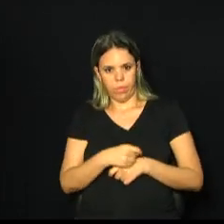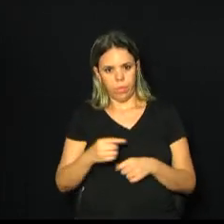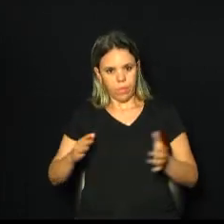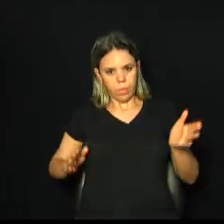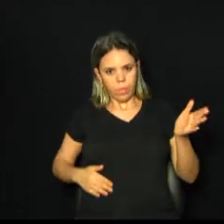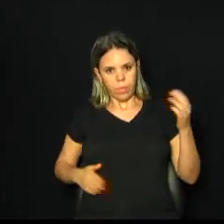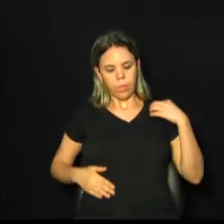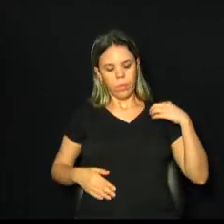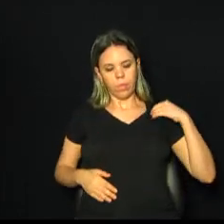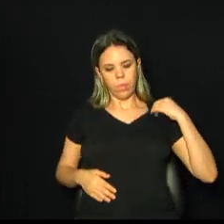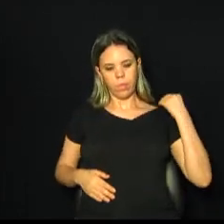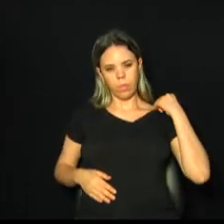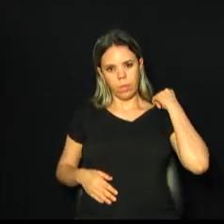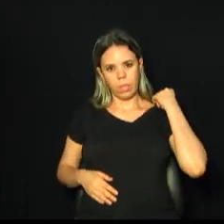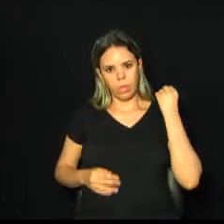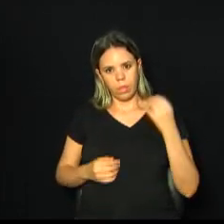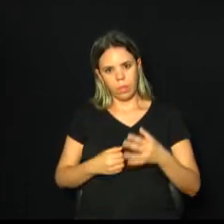né?